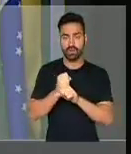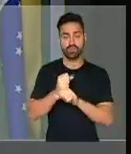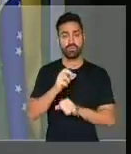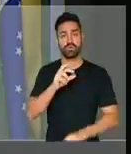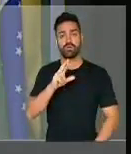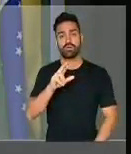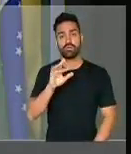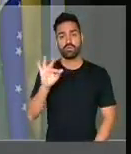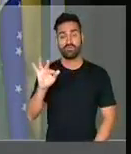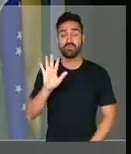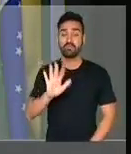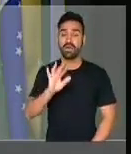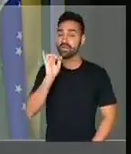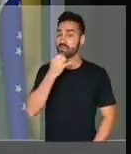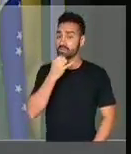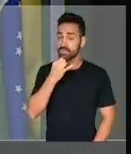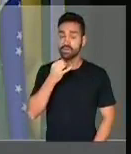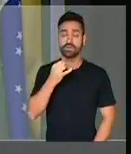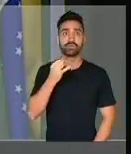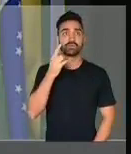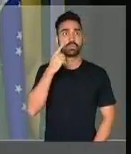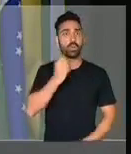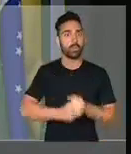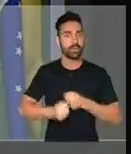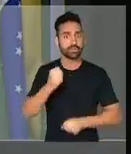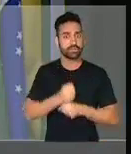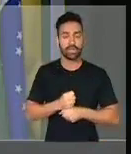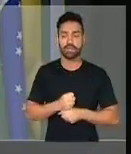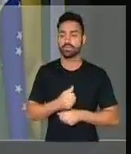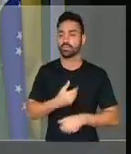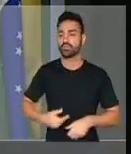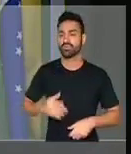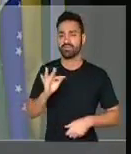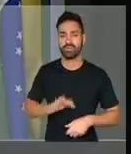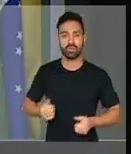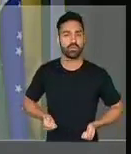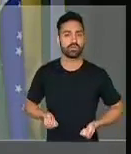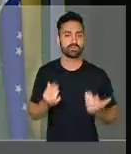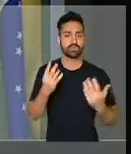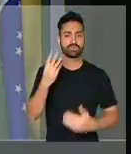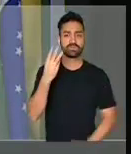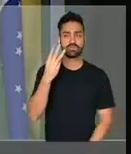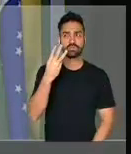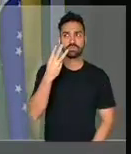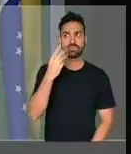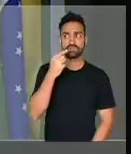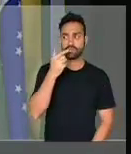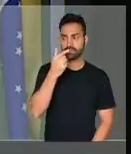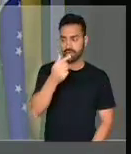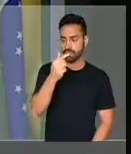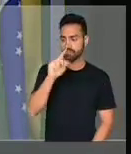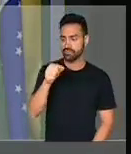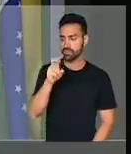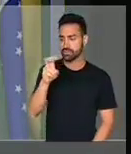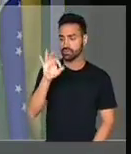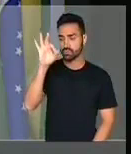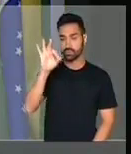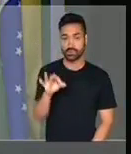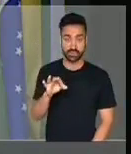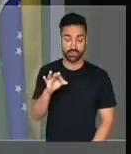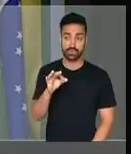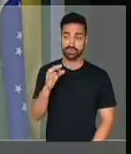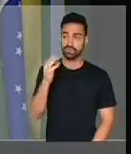da LRF. Infelizmente, a União, ano passado, gastou 7,5% do PIB a mais. O ano